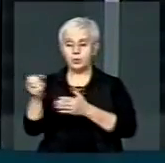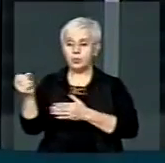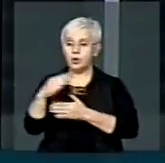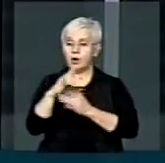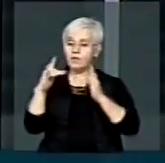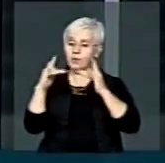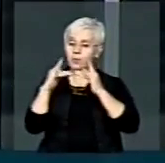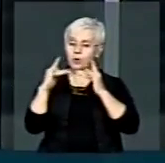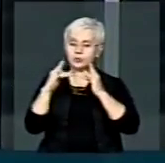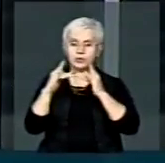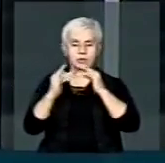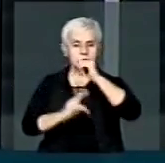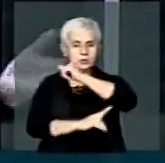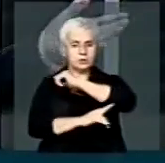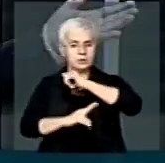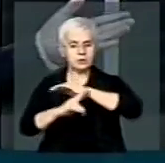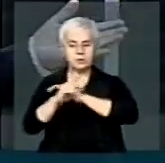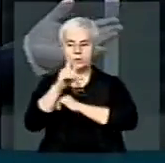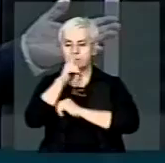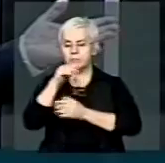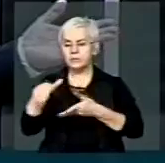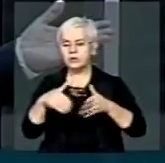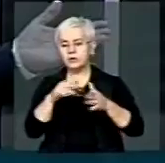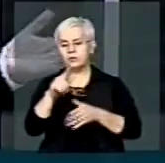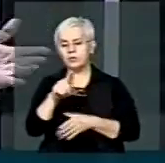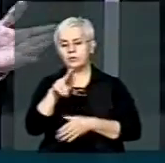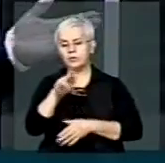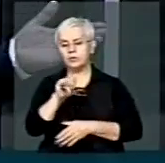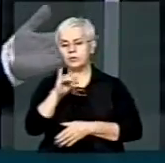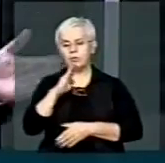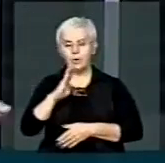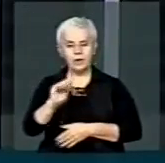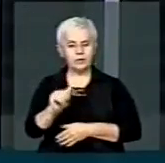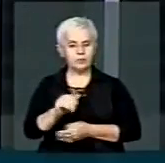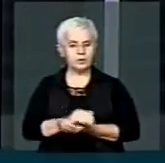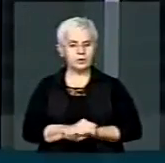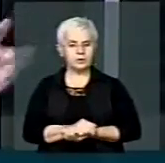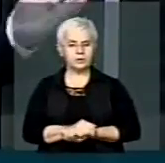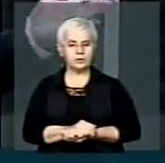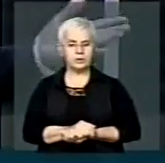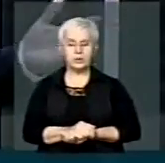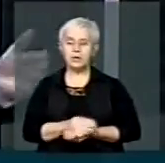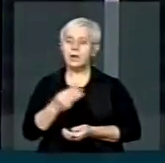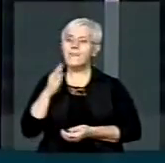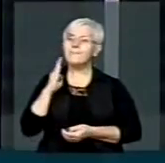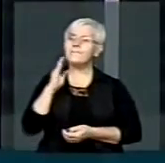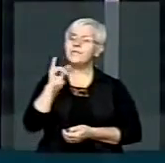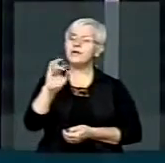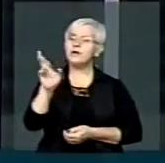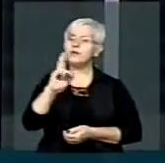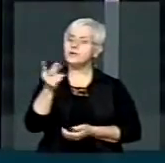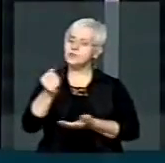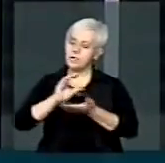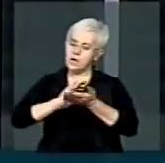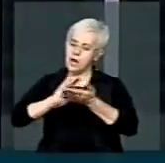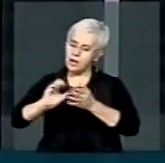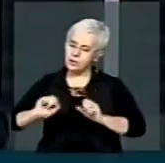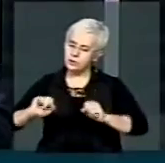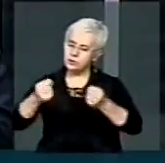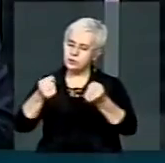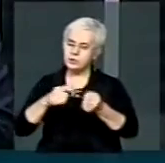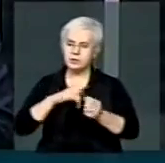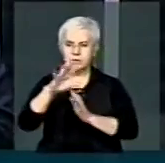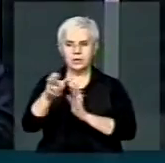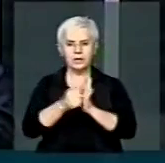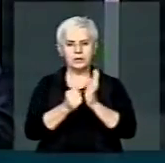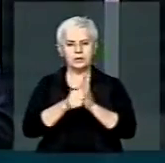Guaíba. Mas, senhor presidente, só aqui elenquei quase 10 obras, bilhões de reais de investimentos, que está licitando